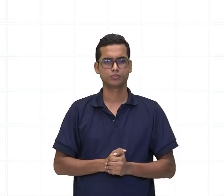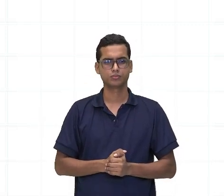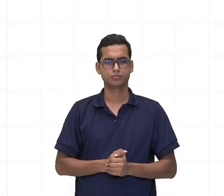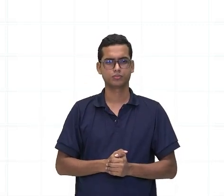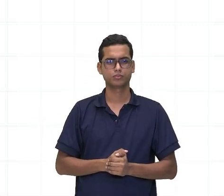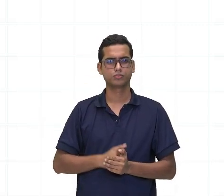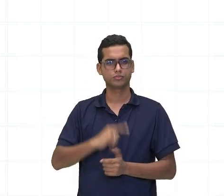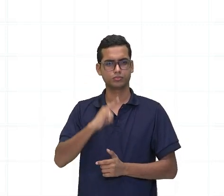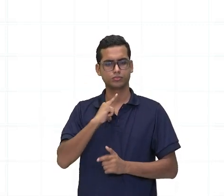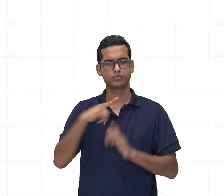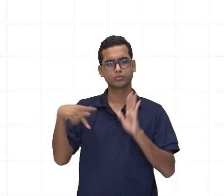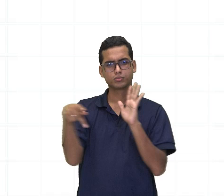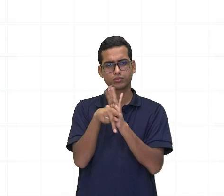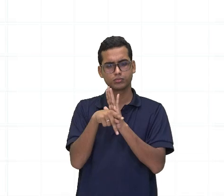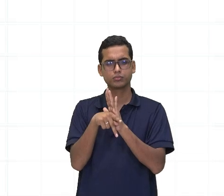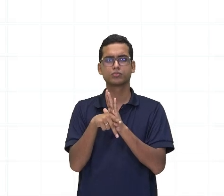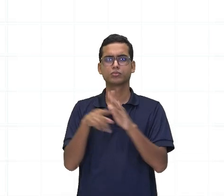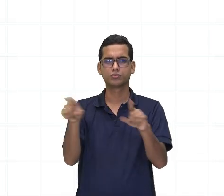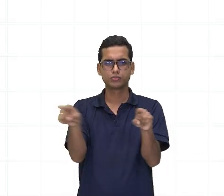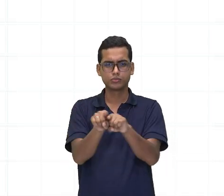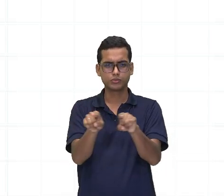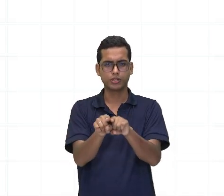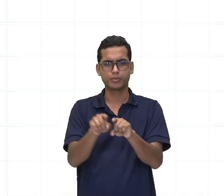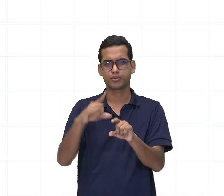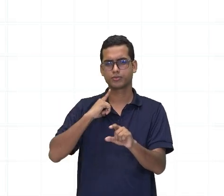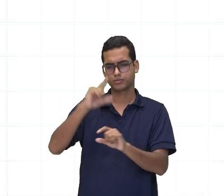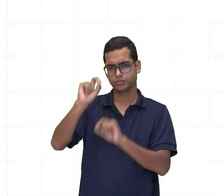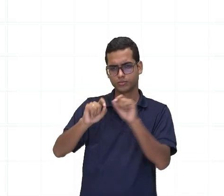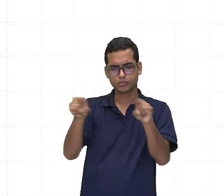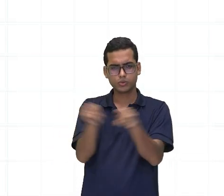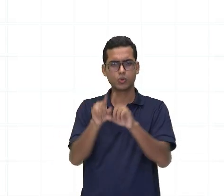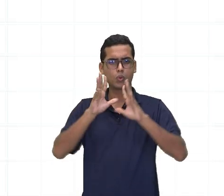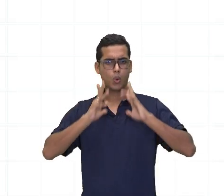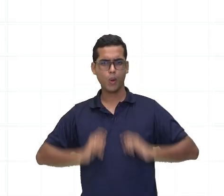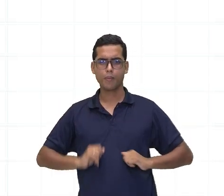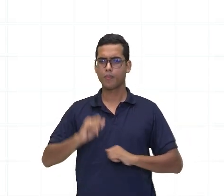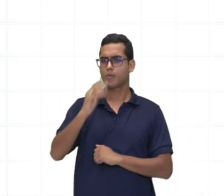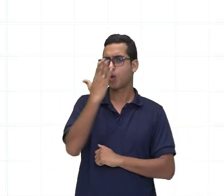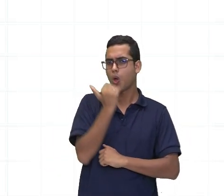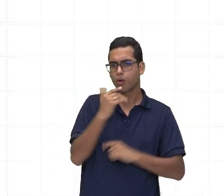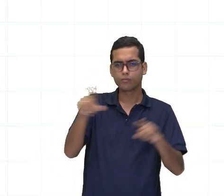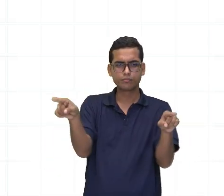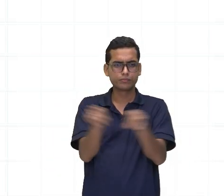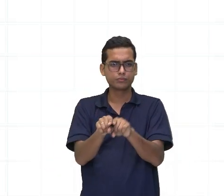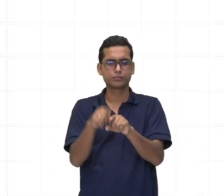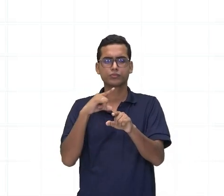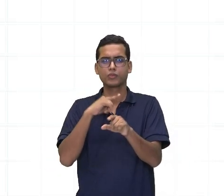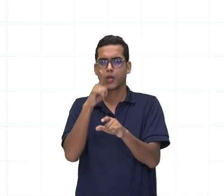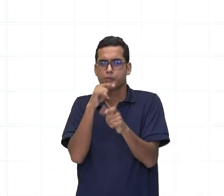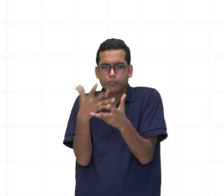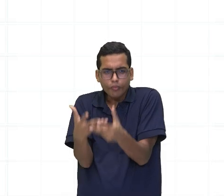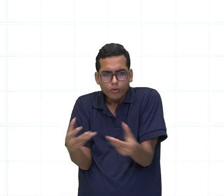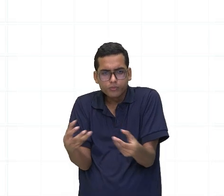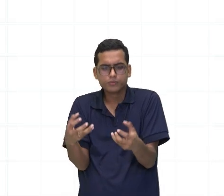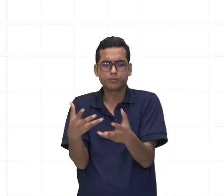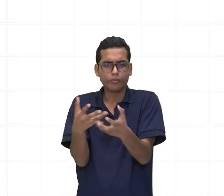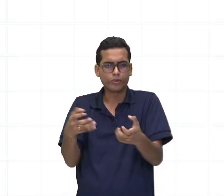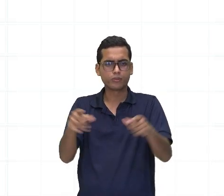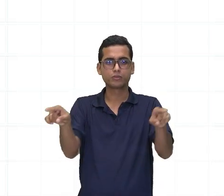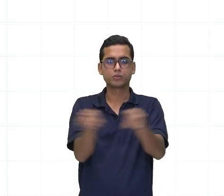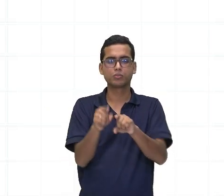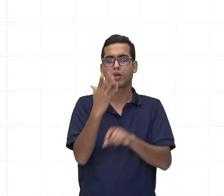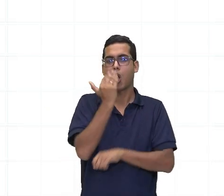incluindo processos de pasteurização, esterilização, secagem e congelamento